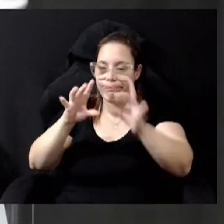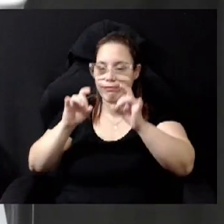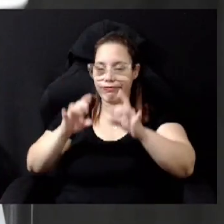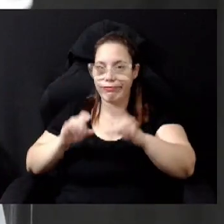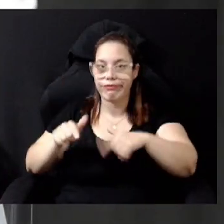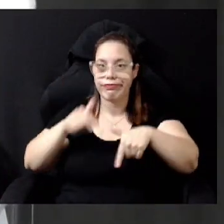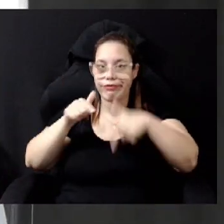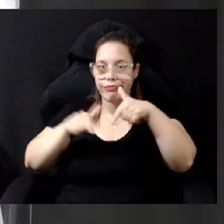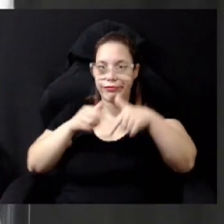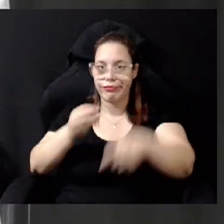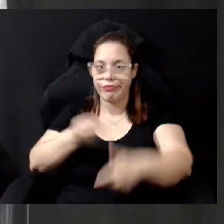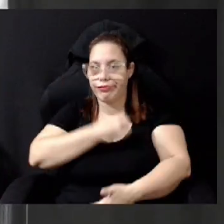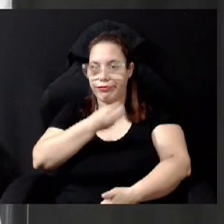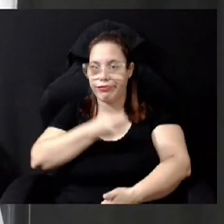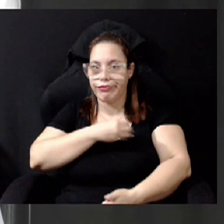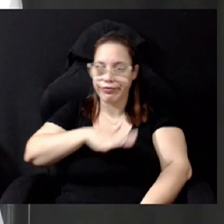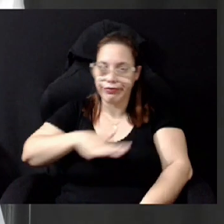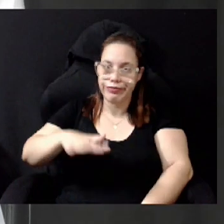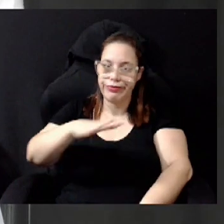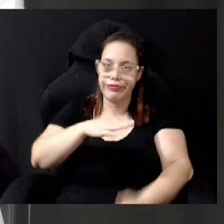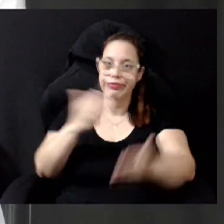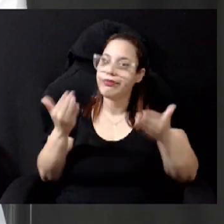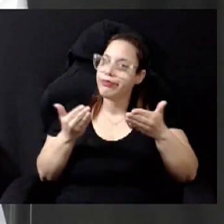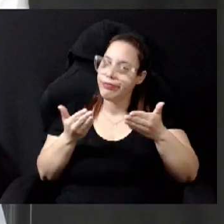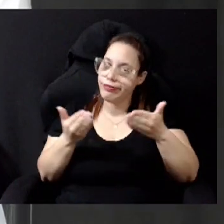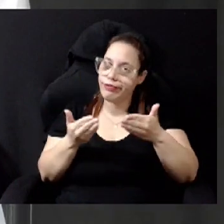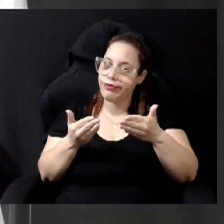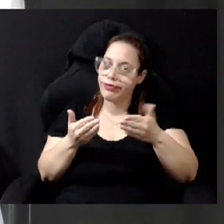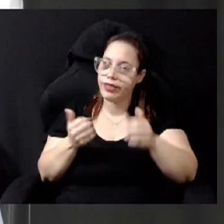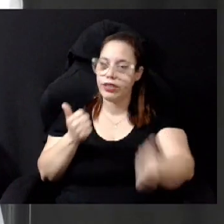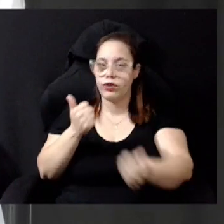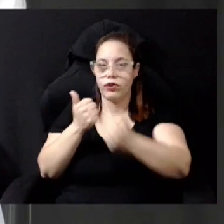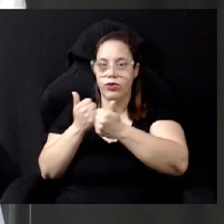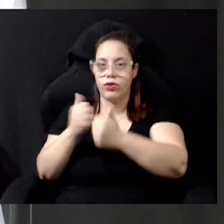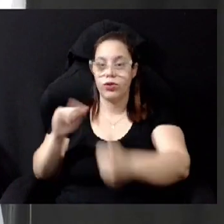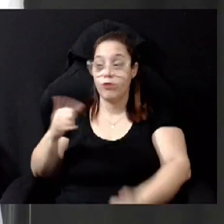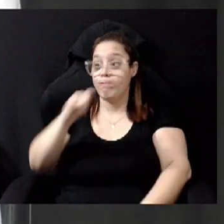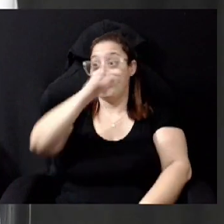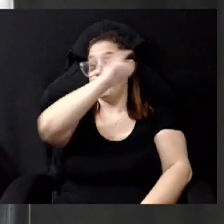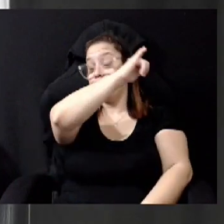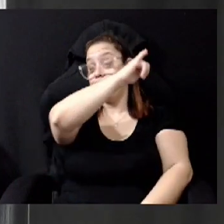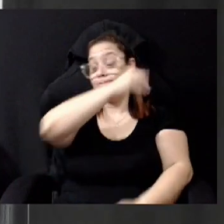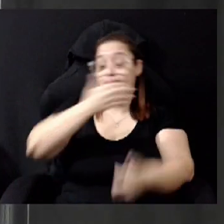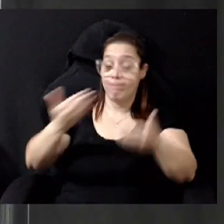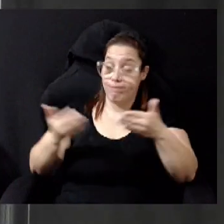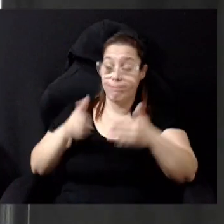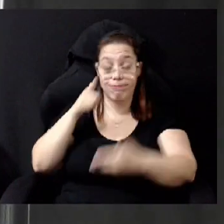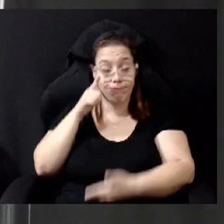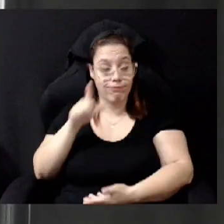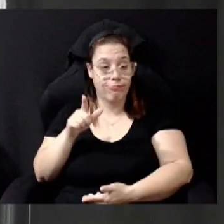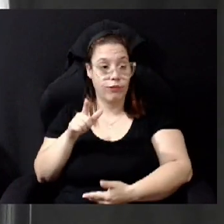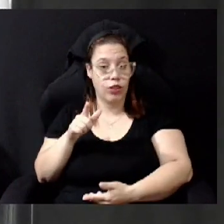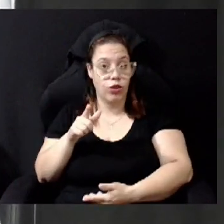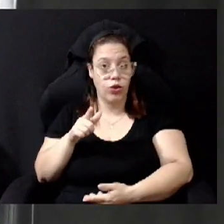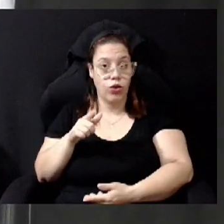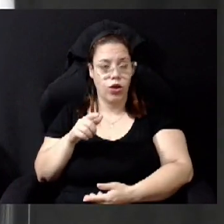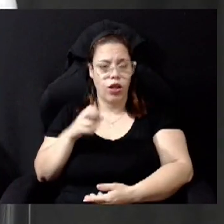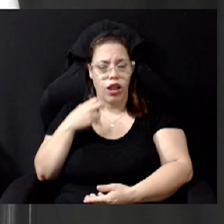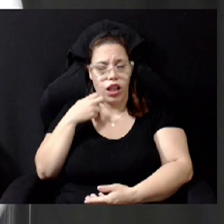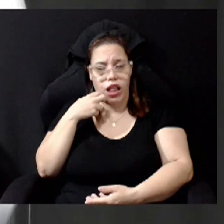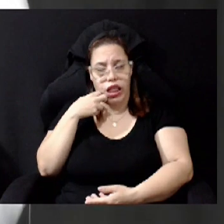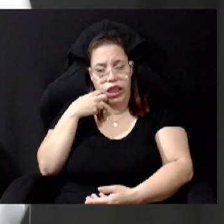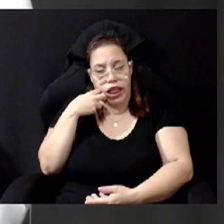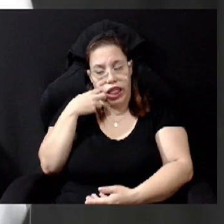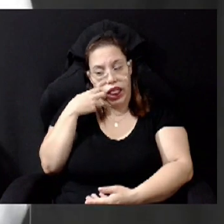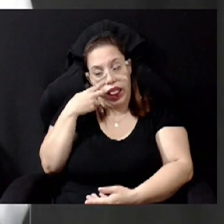naquela região, e hoje nós estamos tendo aí parcerias do aeroporto, hoje nós estamos conseguindo, muito timidamente ainda, mas